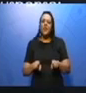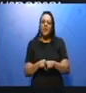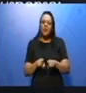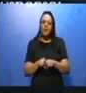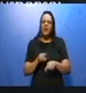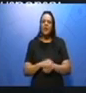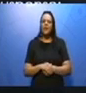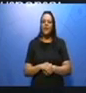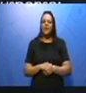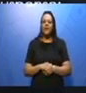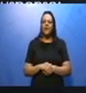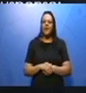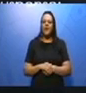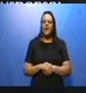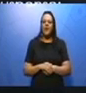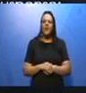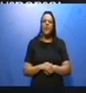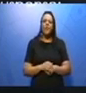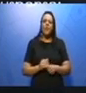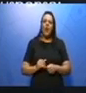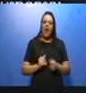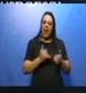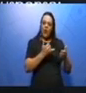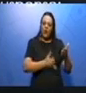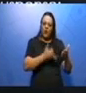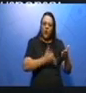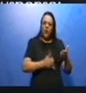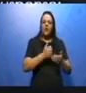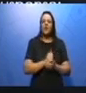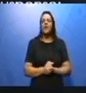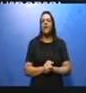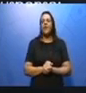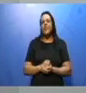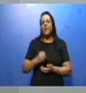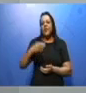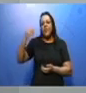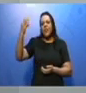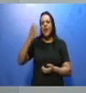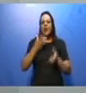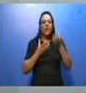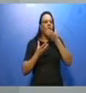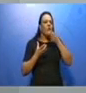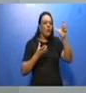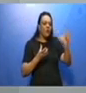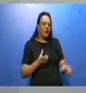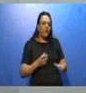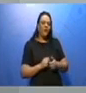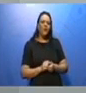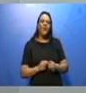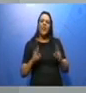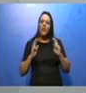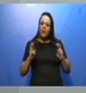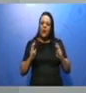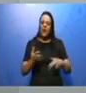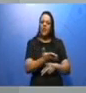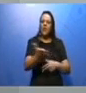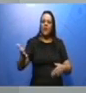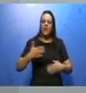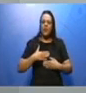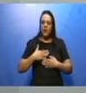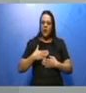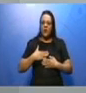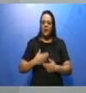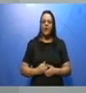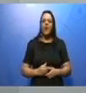Minha Viagem às Pirâmides e o Moleque. Eu espero que vocês tenham gostado. Esse texto completo está aí no material de vocês. Leiam